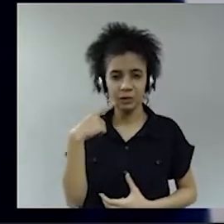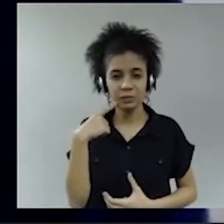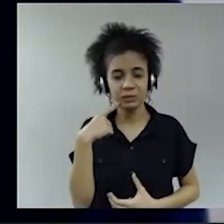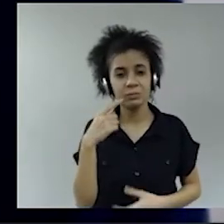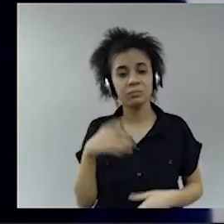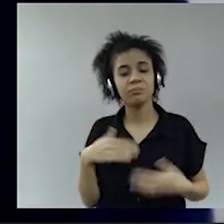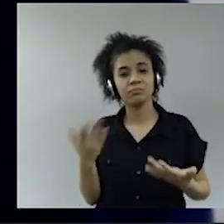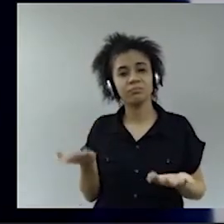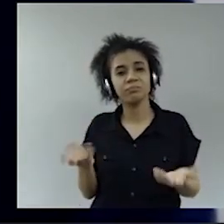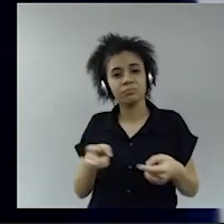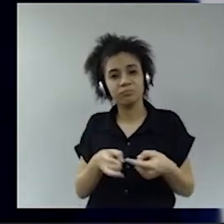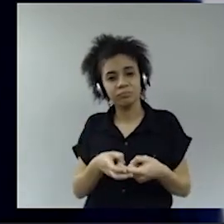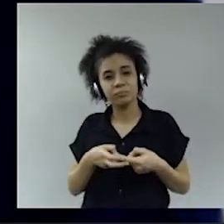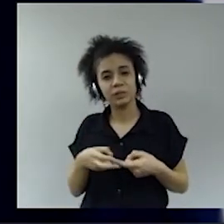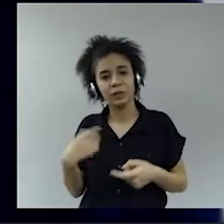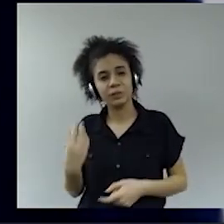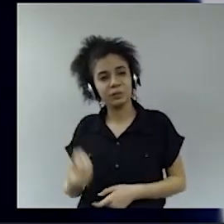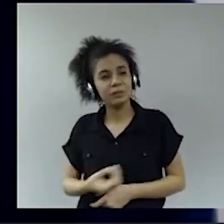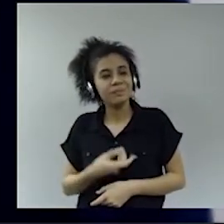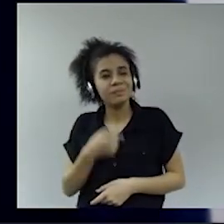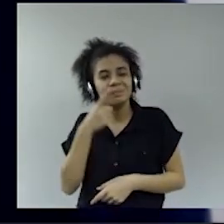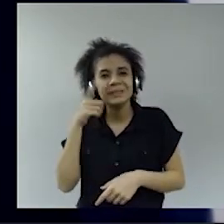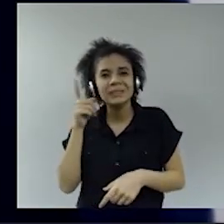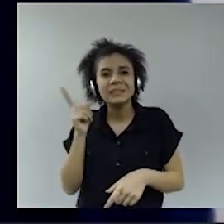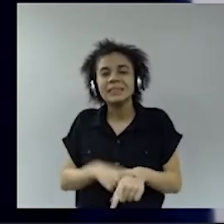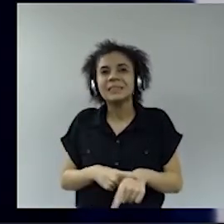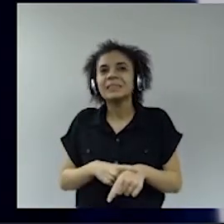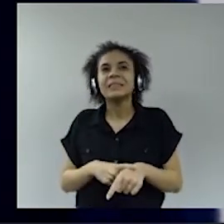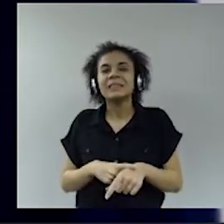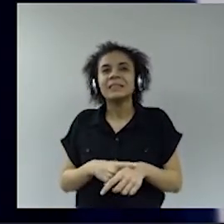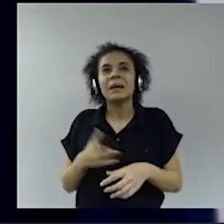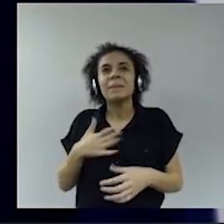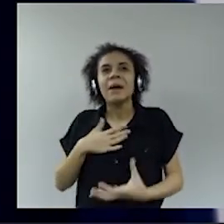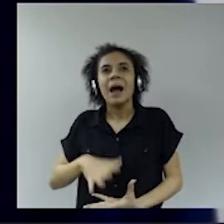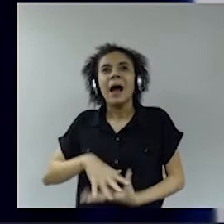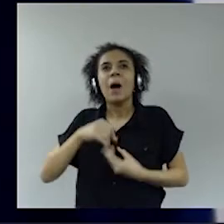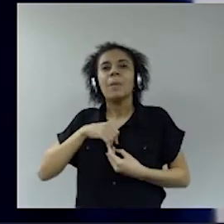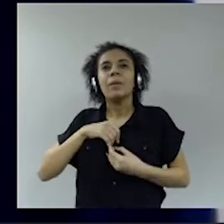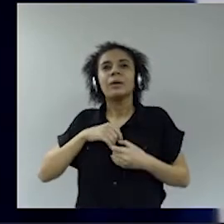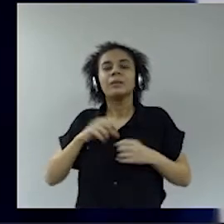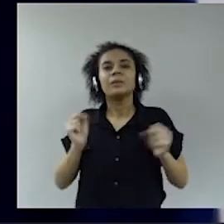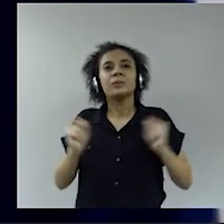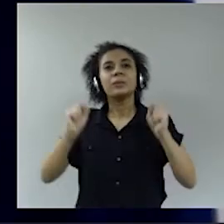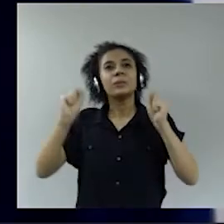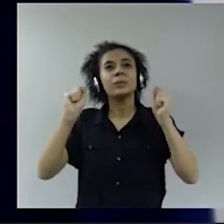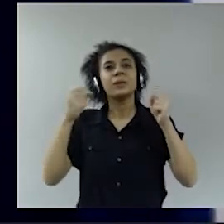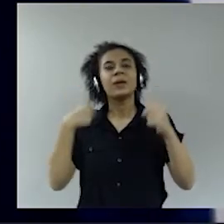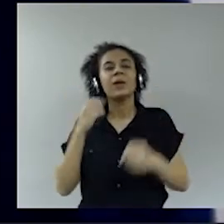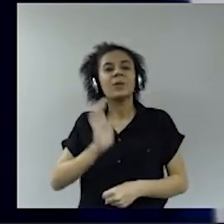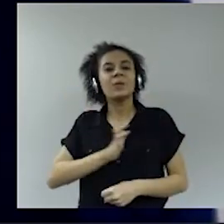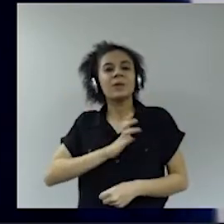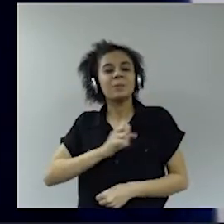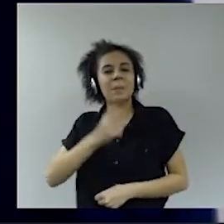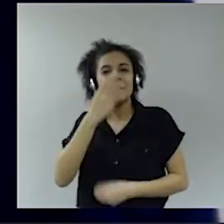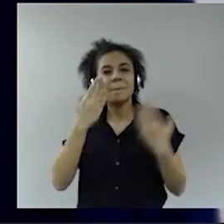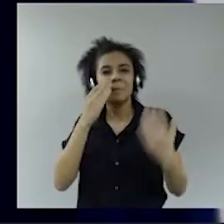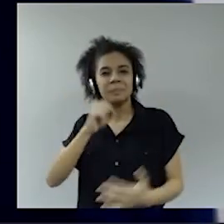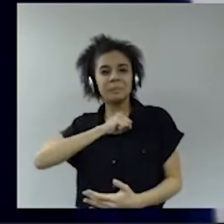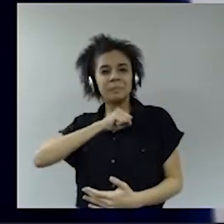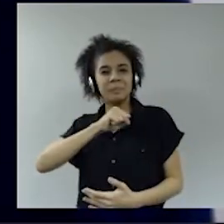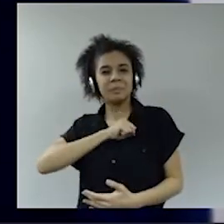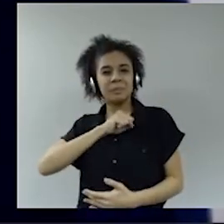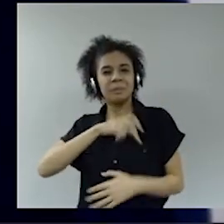isso, vivo um instante em que a alma vibra, o coração pulsa mais